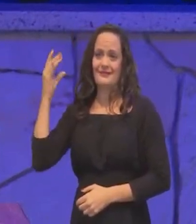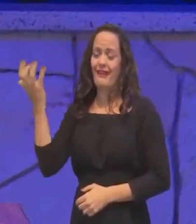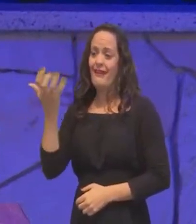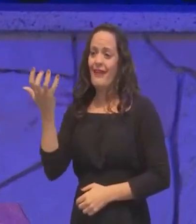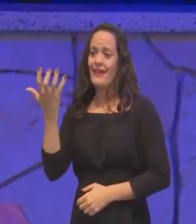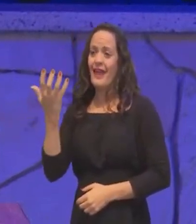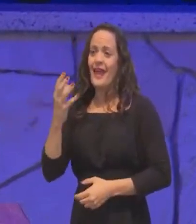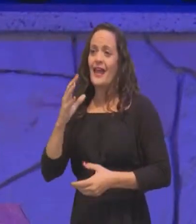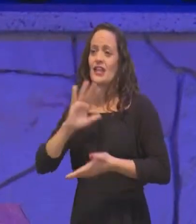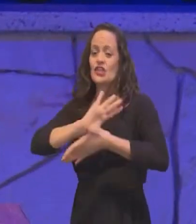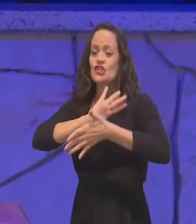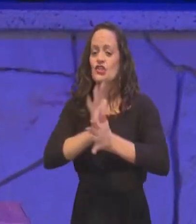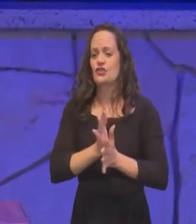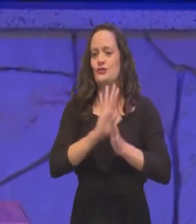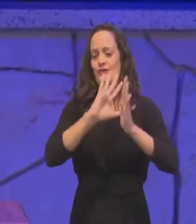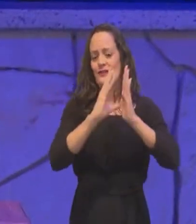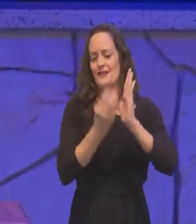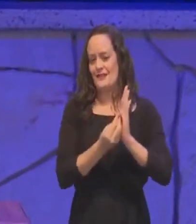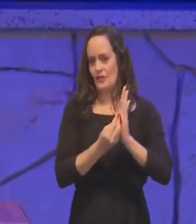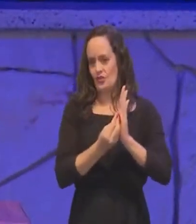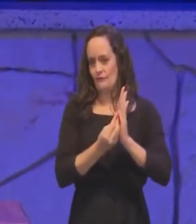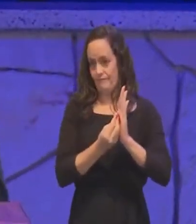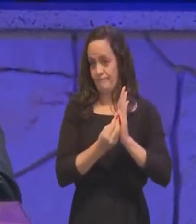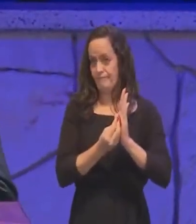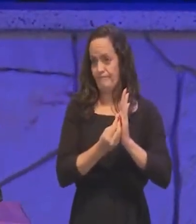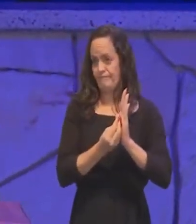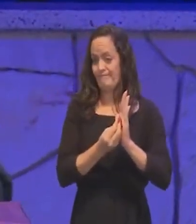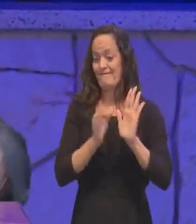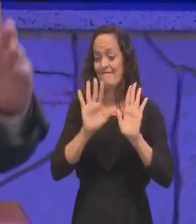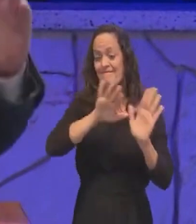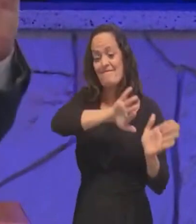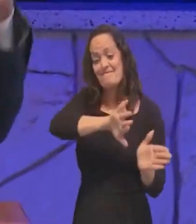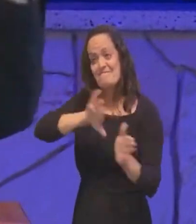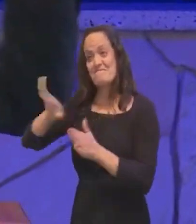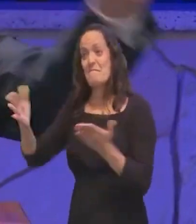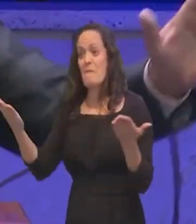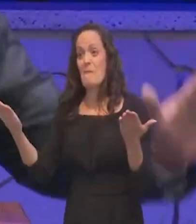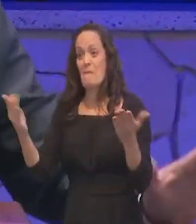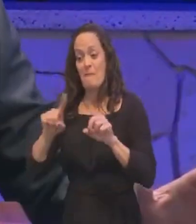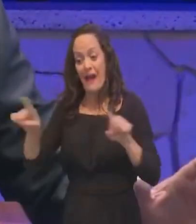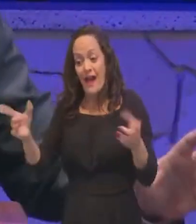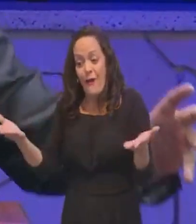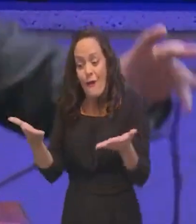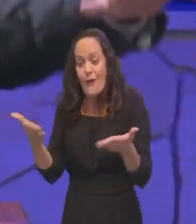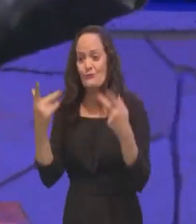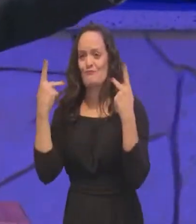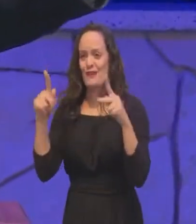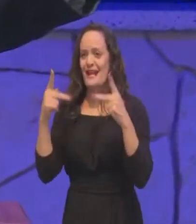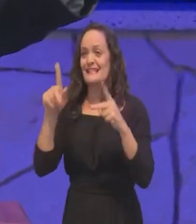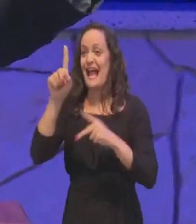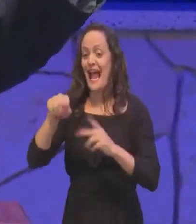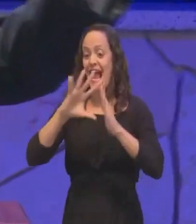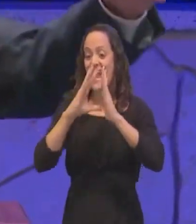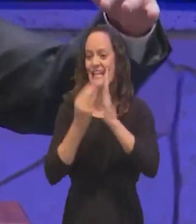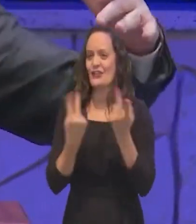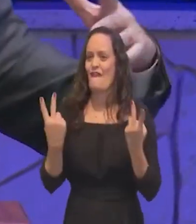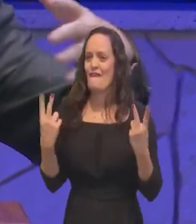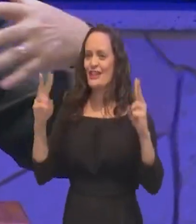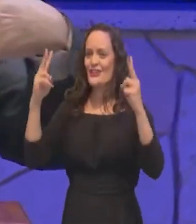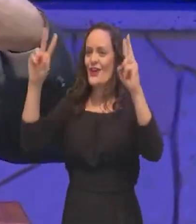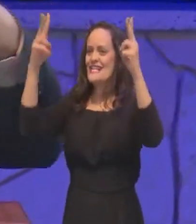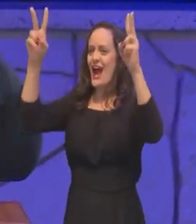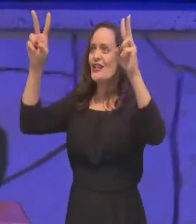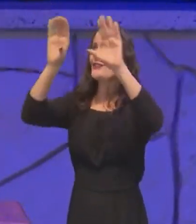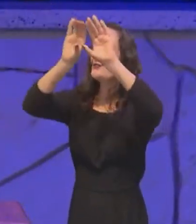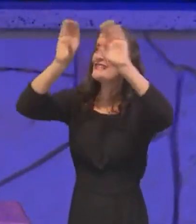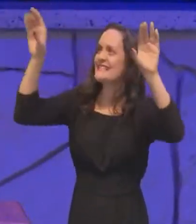Mas a igreja a qual se refere esse texto é a igreja vitoriosa, é a igreja rolada no céu, é aquela igreja que muitas vezes